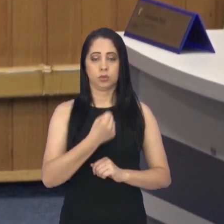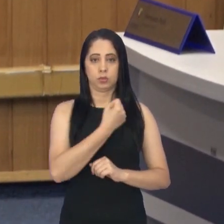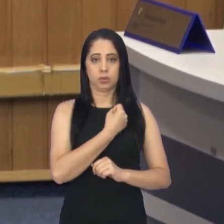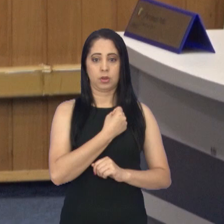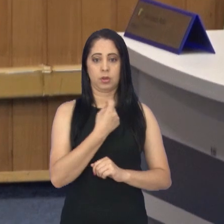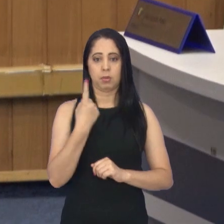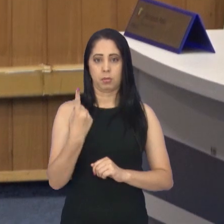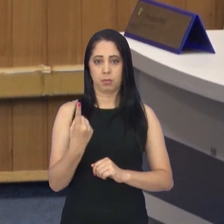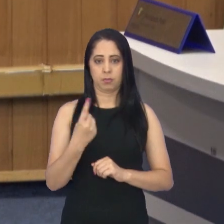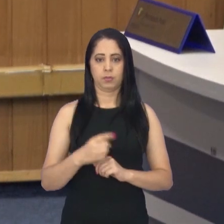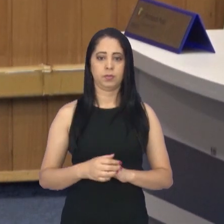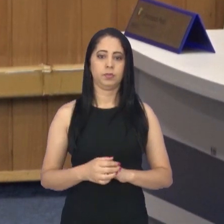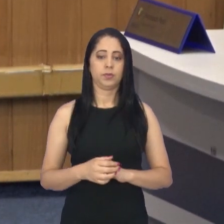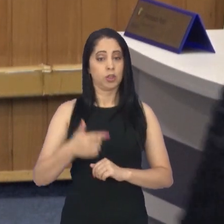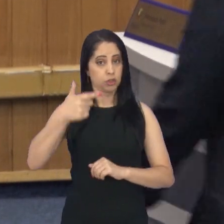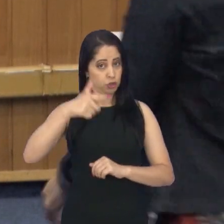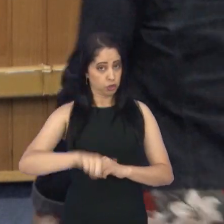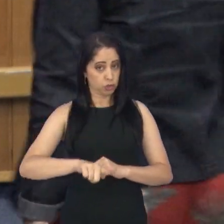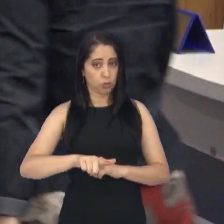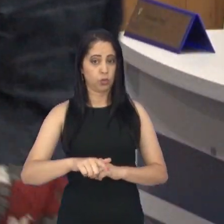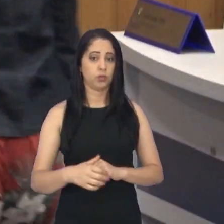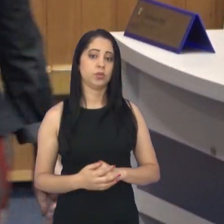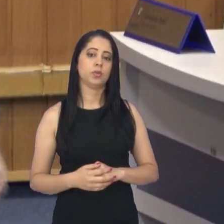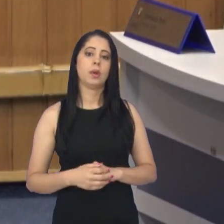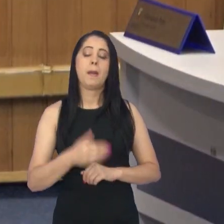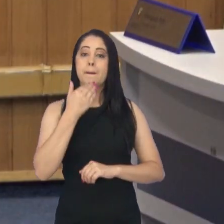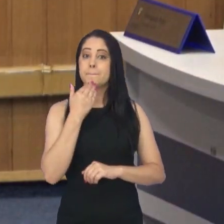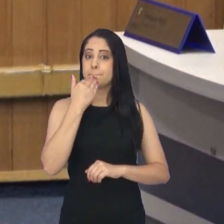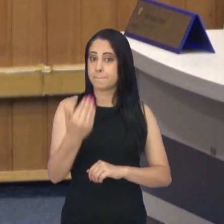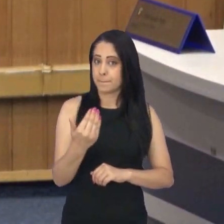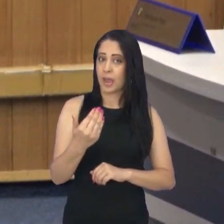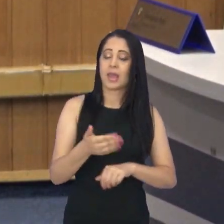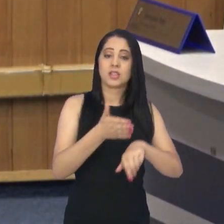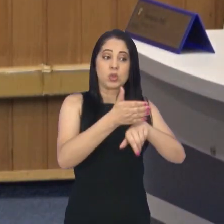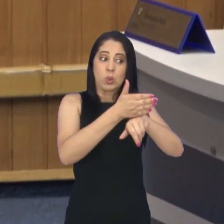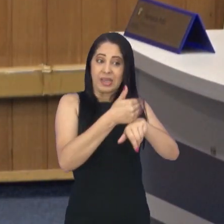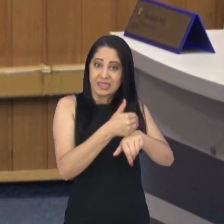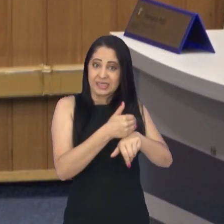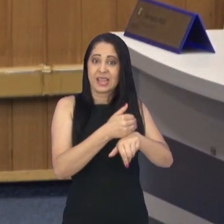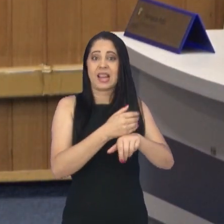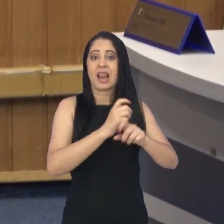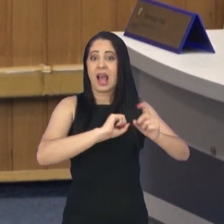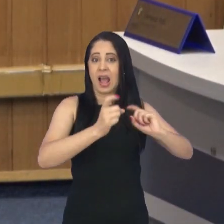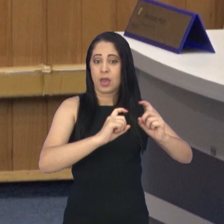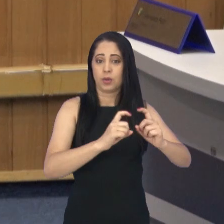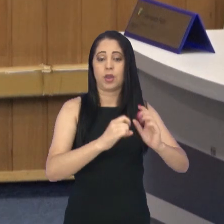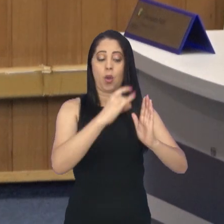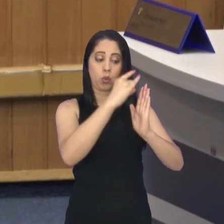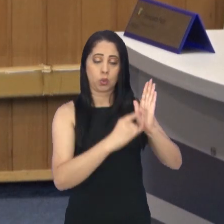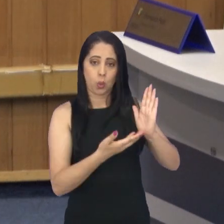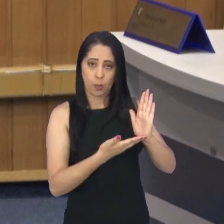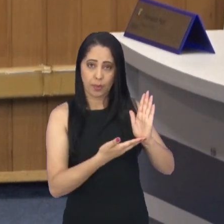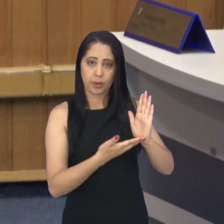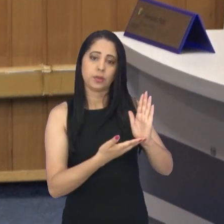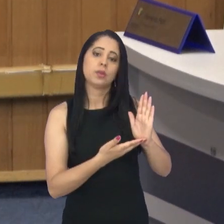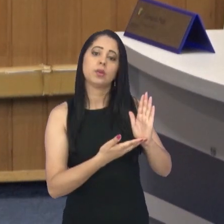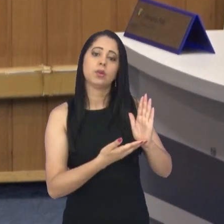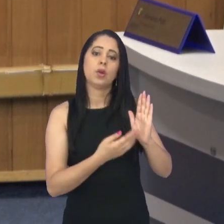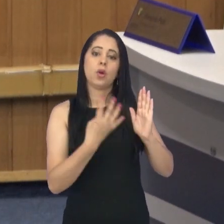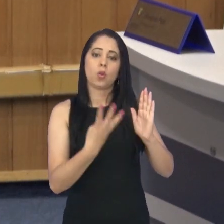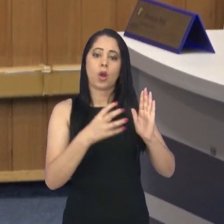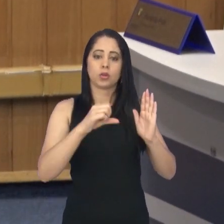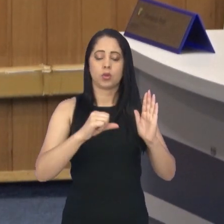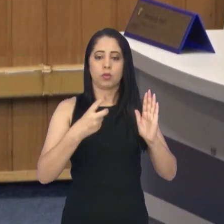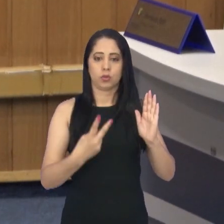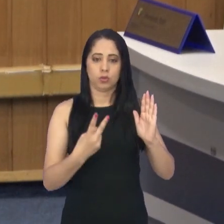1082, repetindo, vou repetir aqui, solicito o adiamento por uma sessão dos seguintes processos: do processo